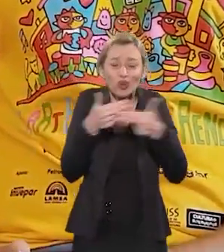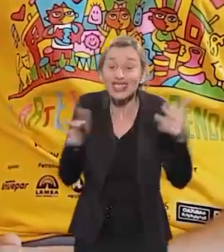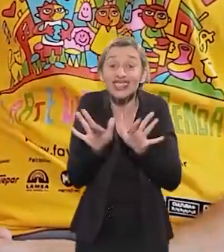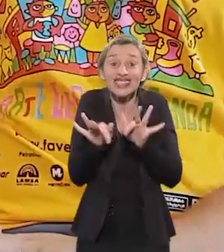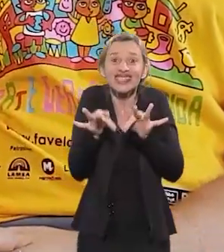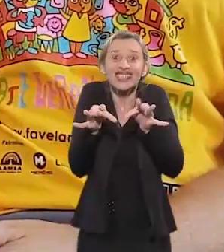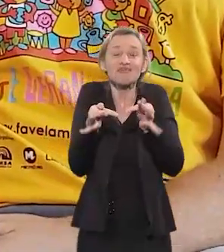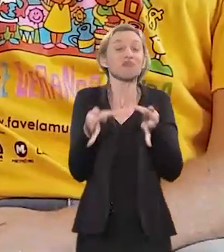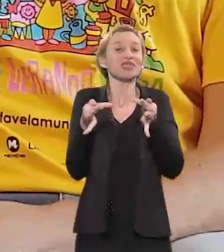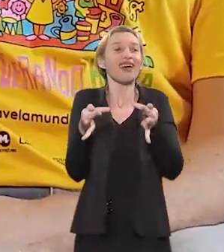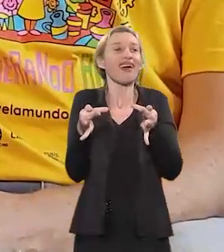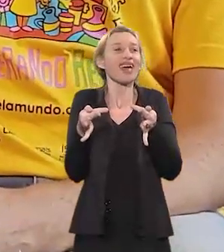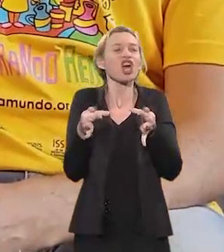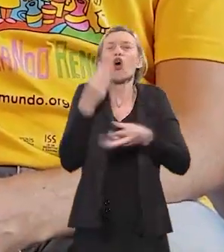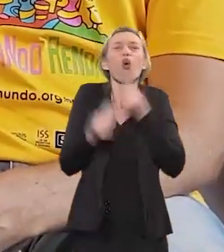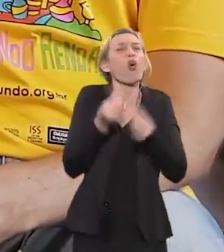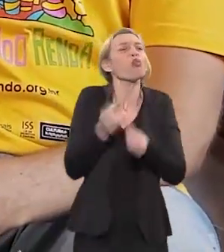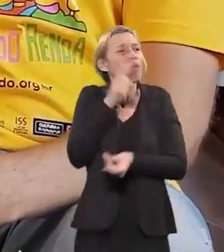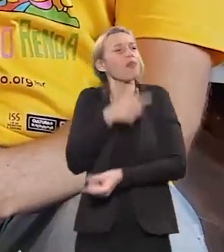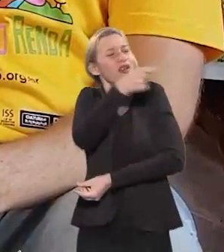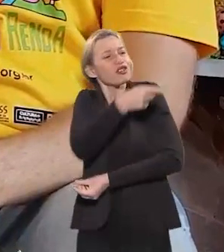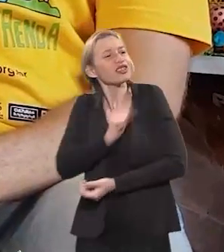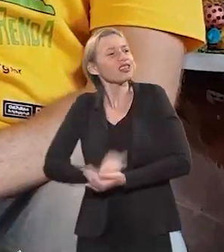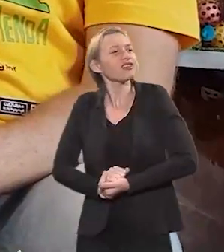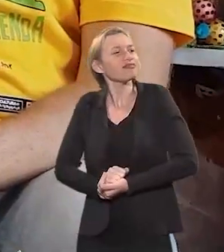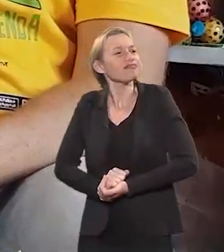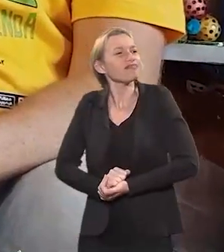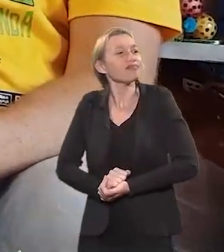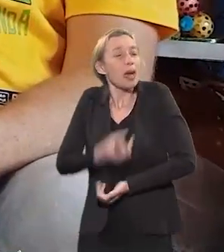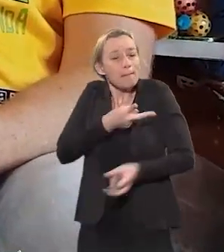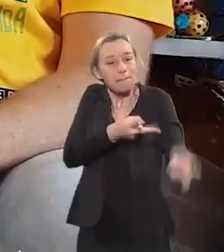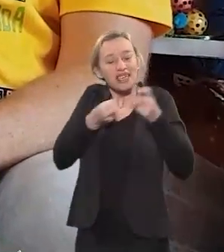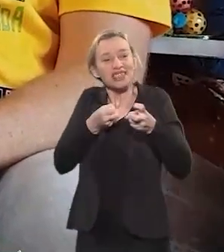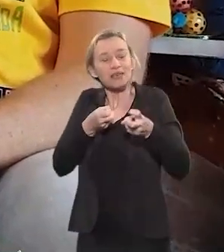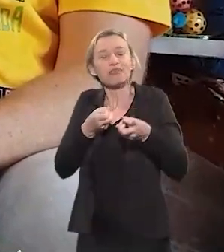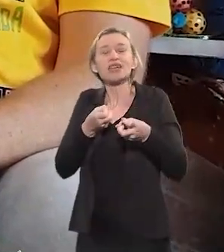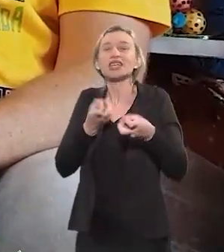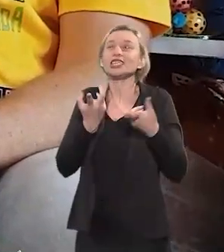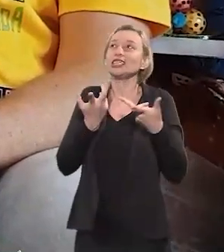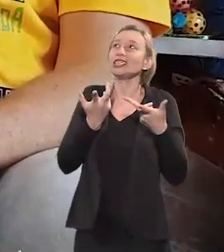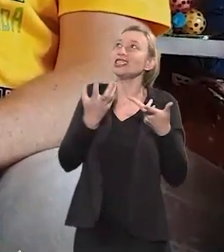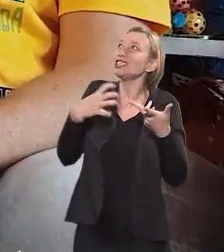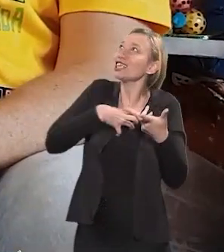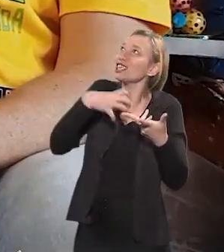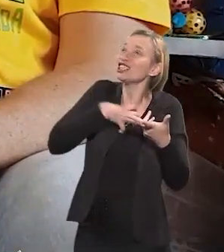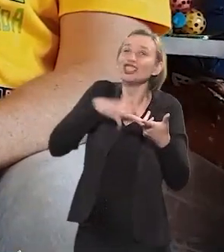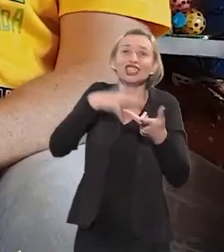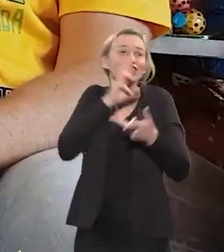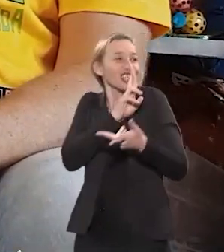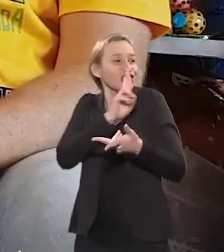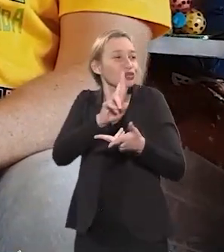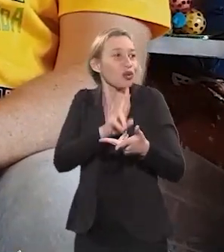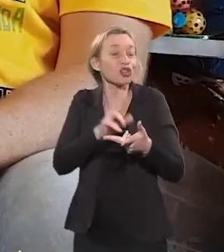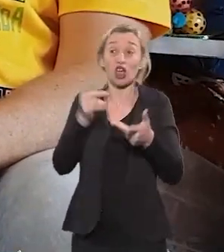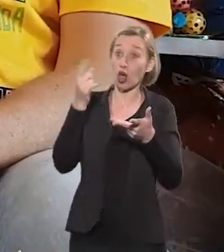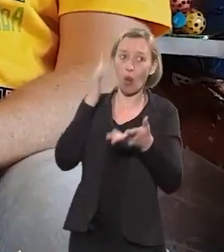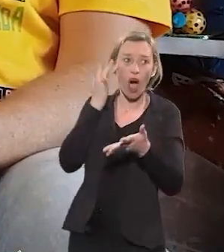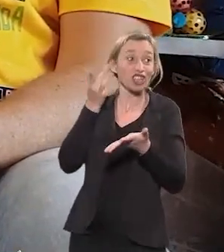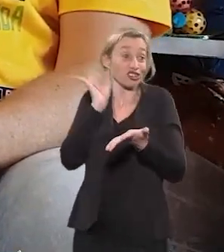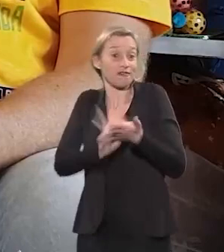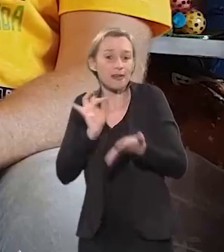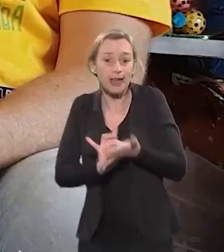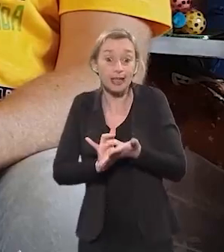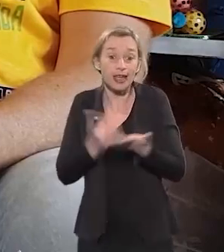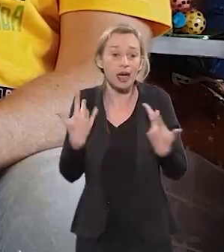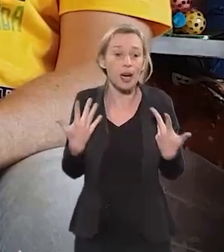coisas simples, né? E como é que é para você perceber isso e sentir esse resultado? Porque eu acho